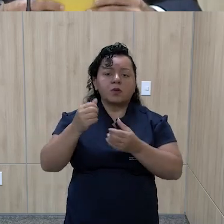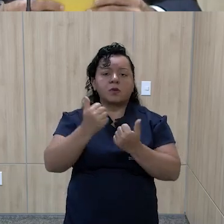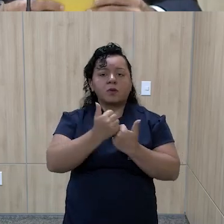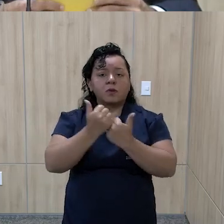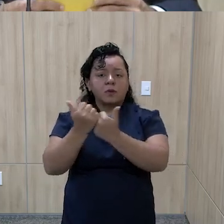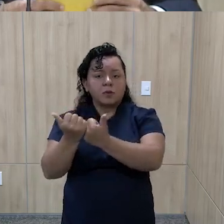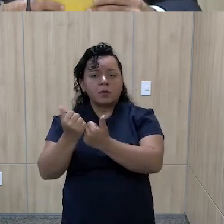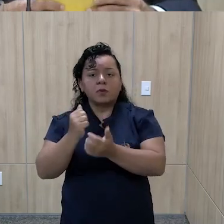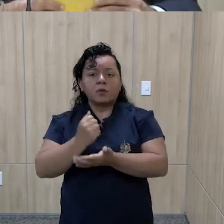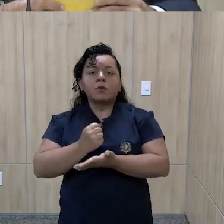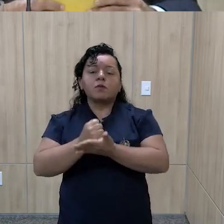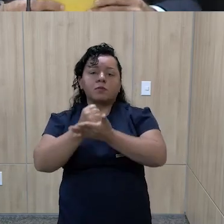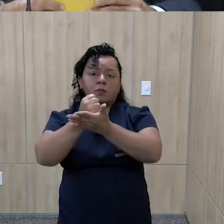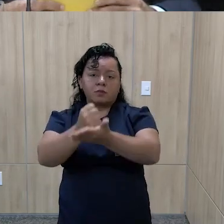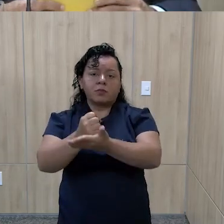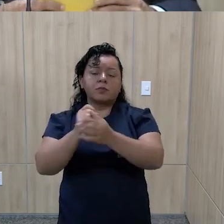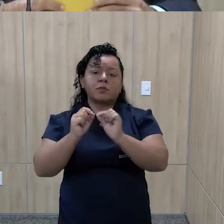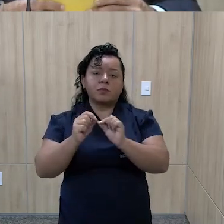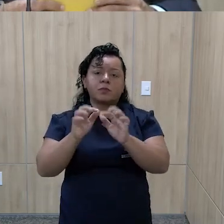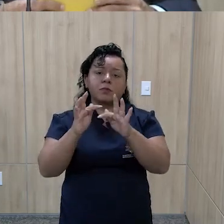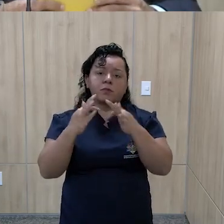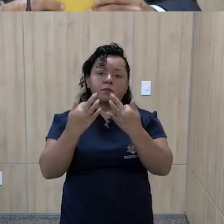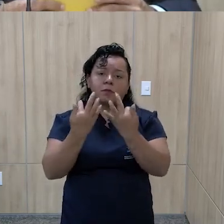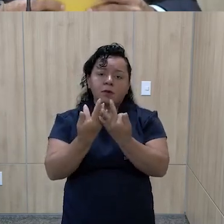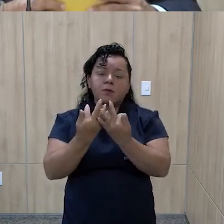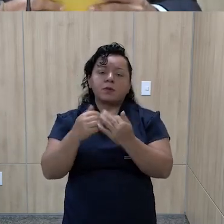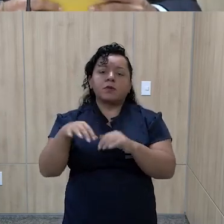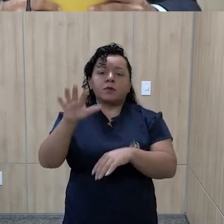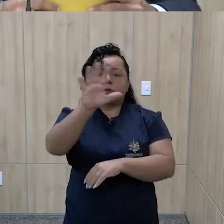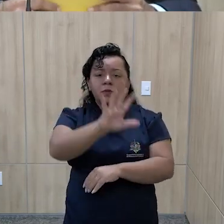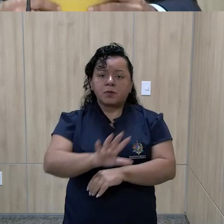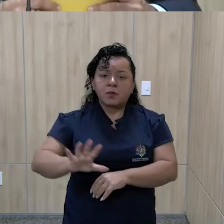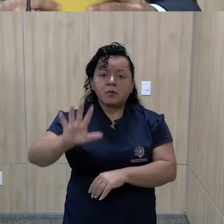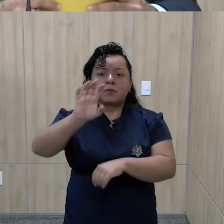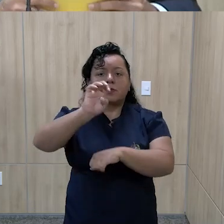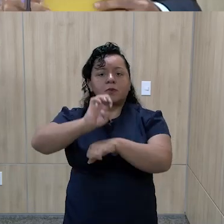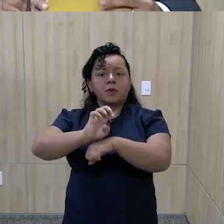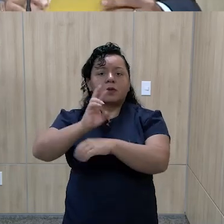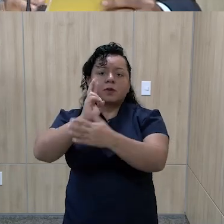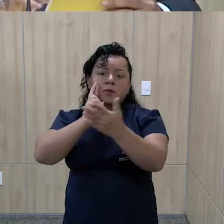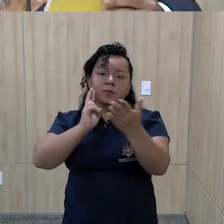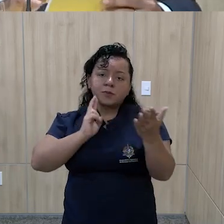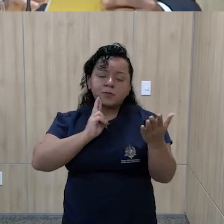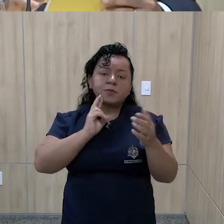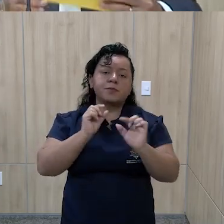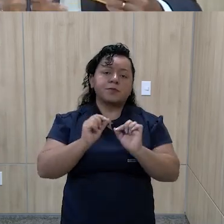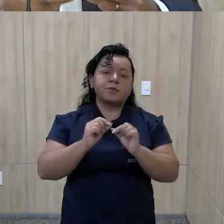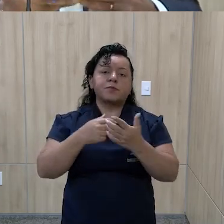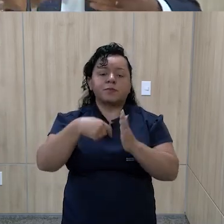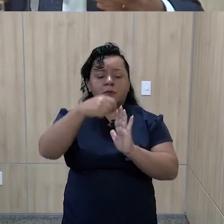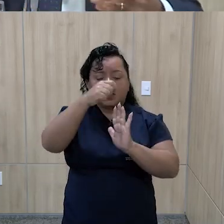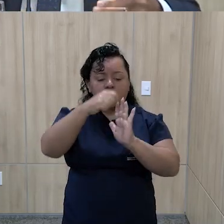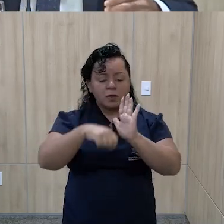aspecto autista e apoiou a família os cuidadores da pessoa contrações do Estado de Rondônia relatoria do deputado Rodrigo